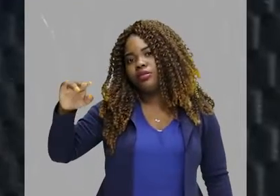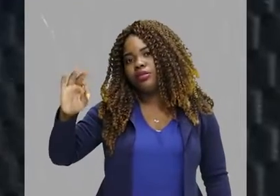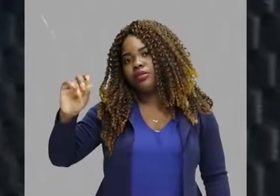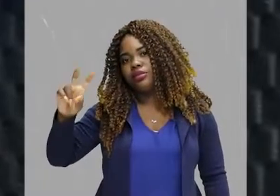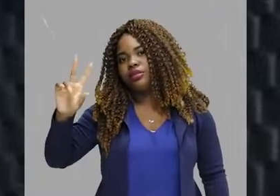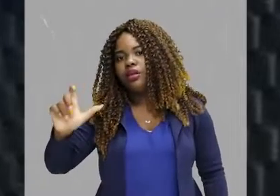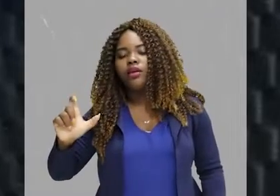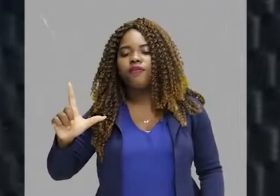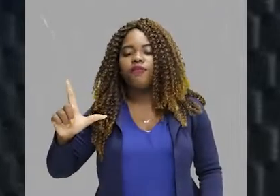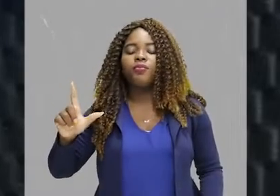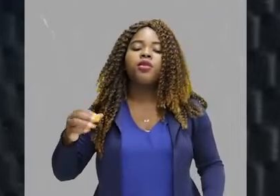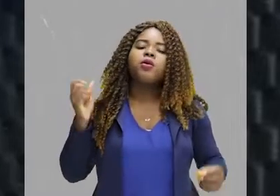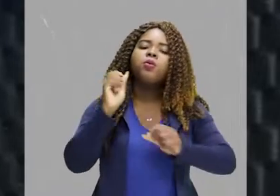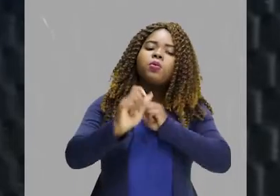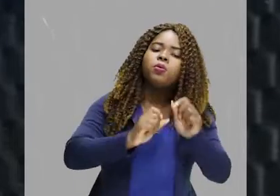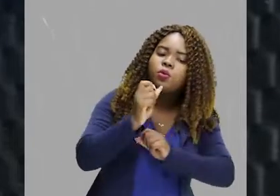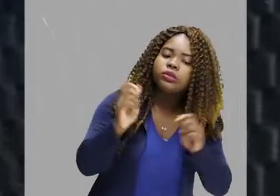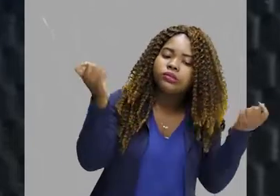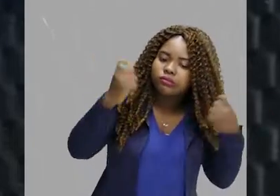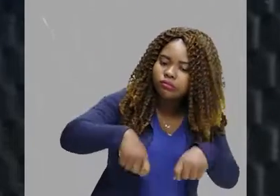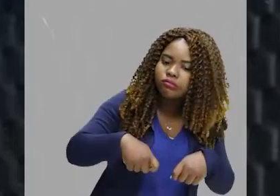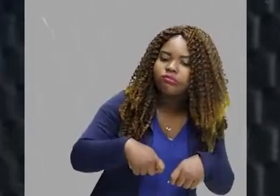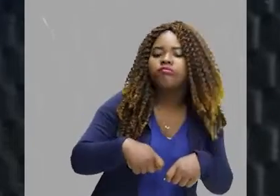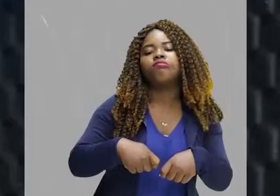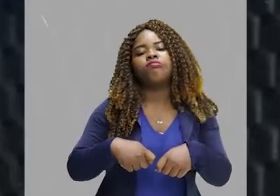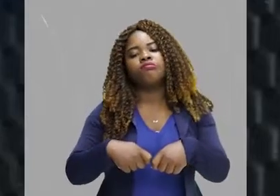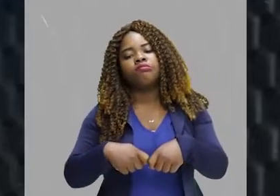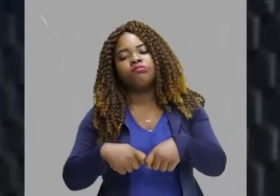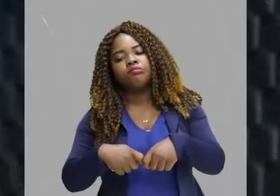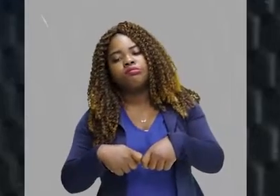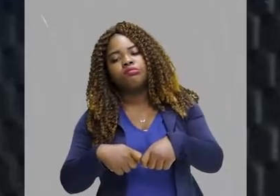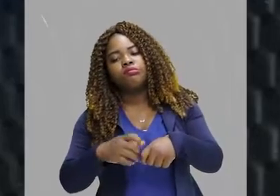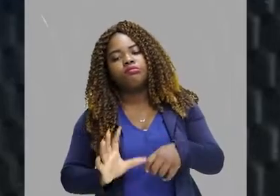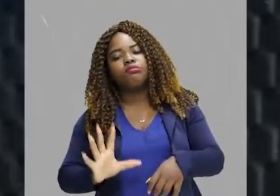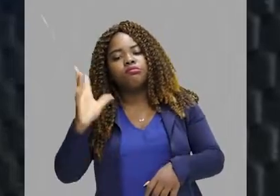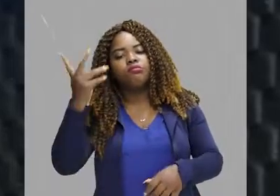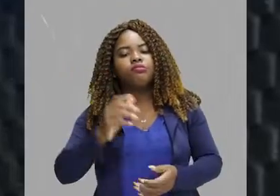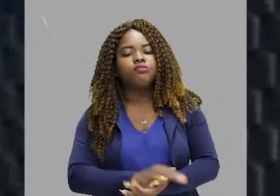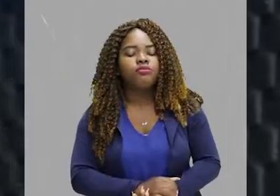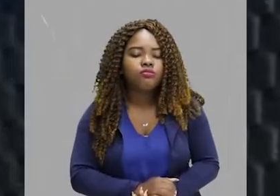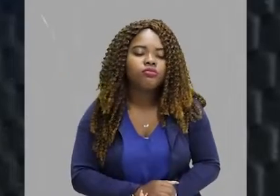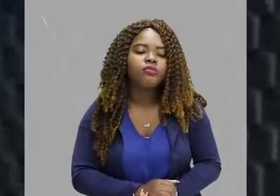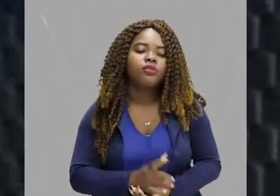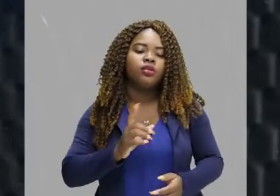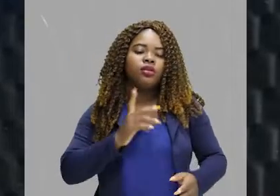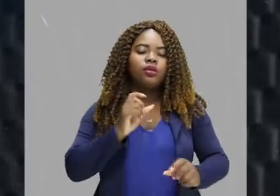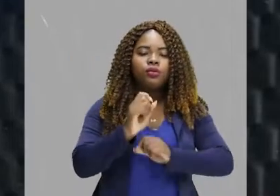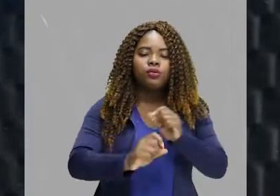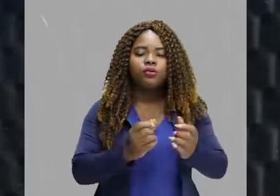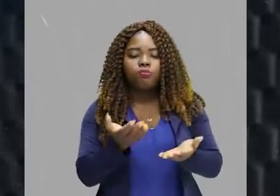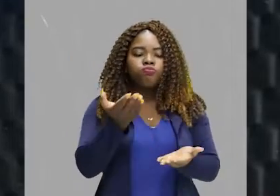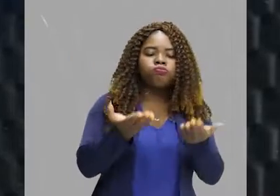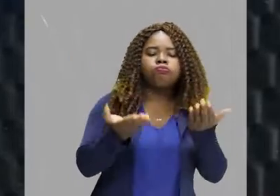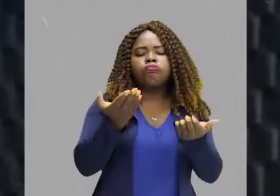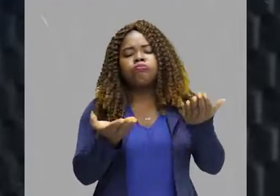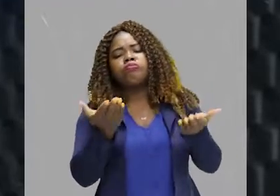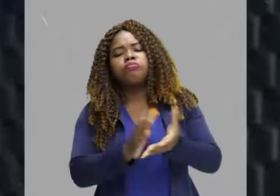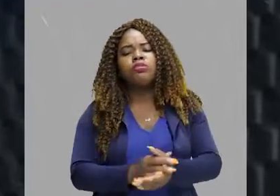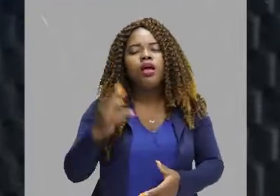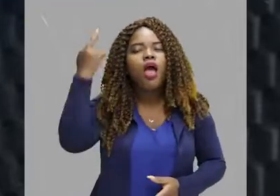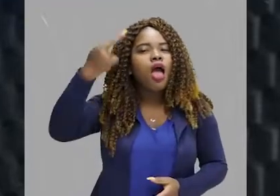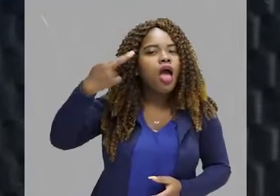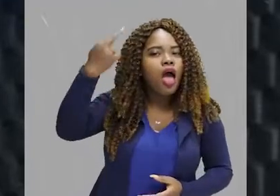pode fazer para garantir que haja um maior equilíbrio, uma maior atitude